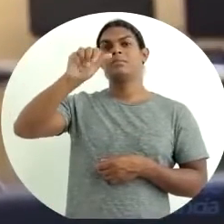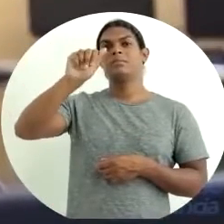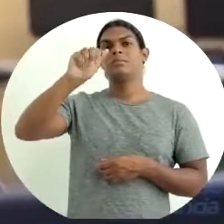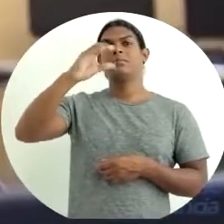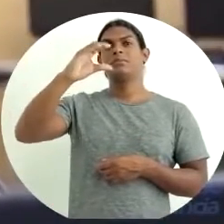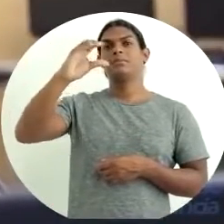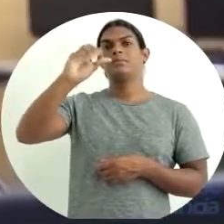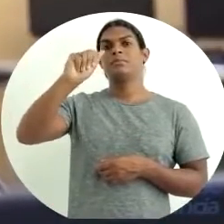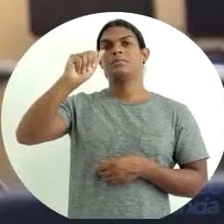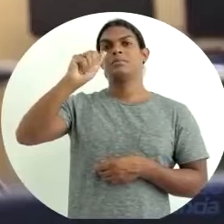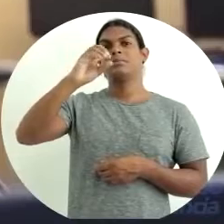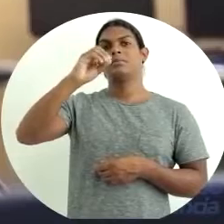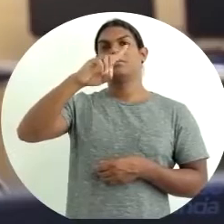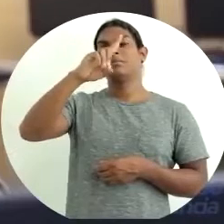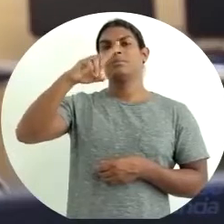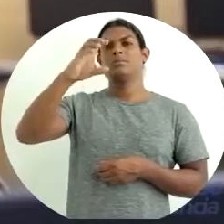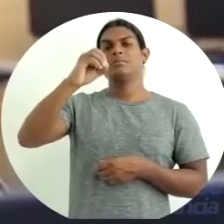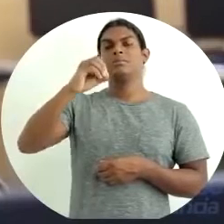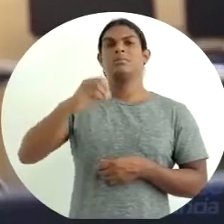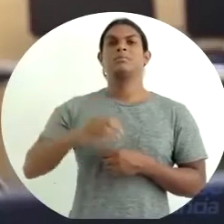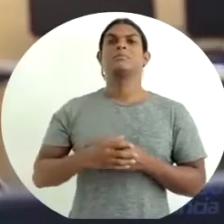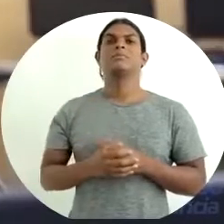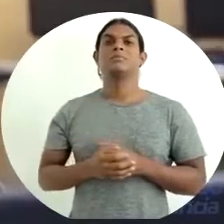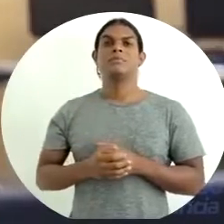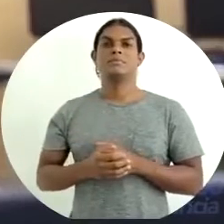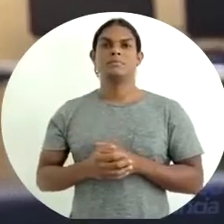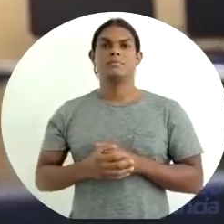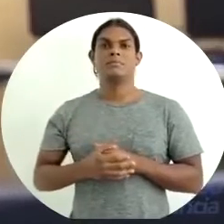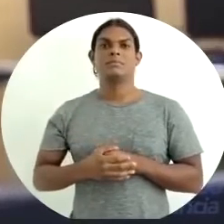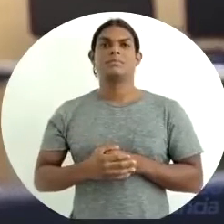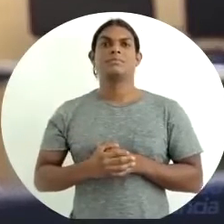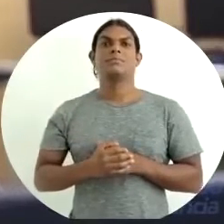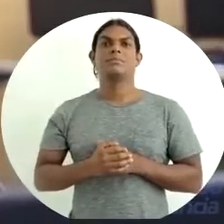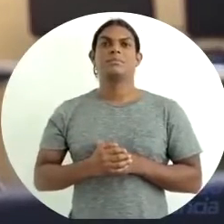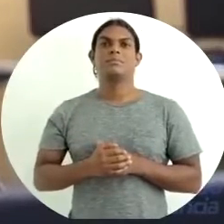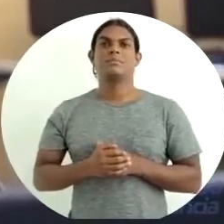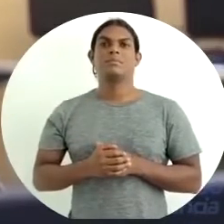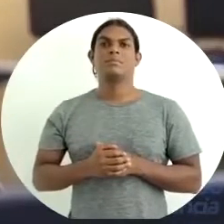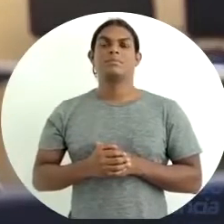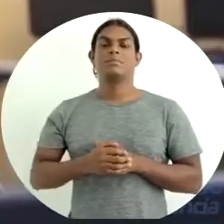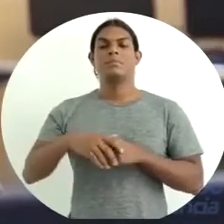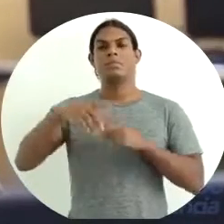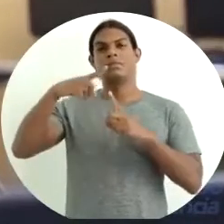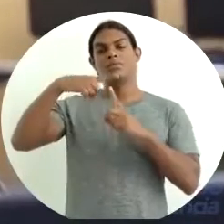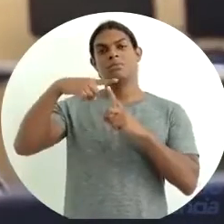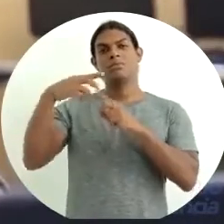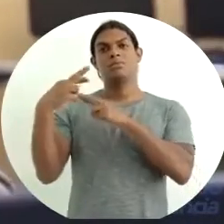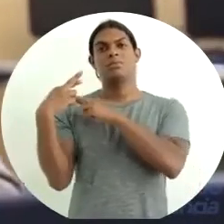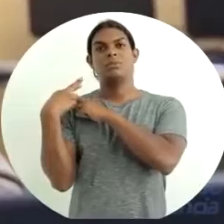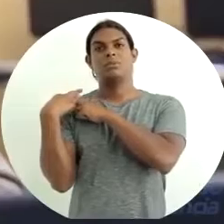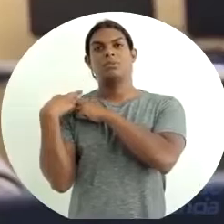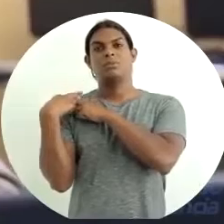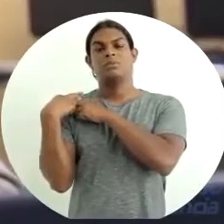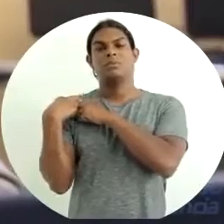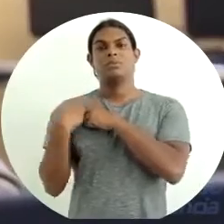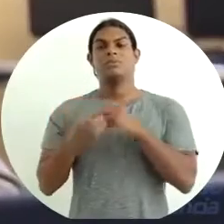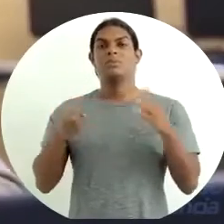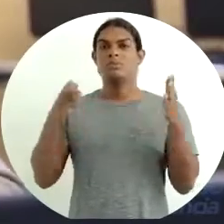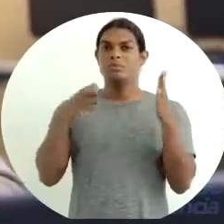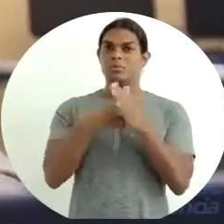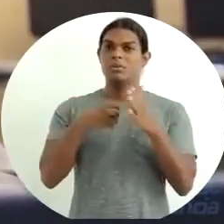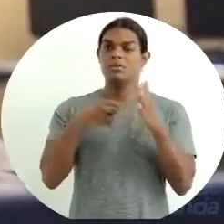do auxílio-acidente, que é uma concessão do benefício previdenciário, tá certo? Ele é um tipo de responsabilidade